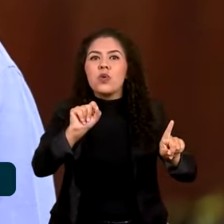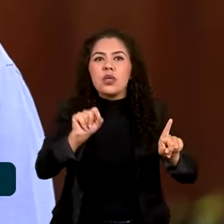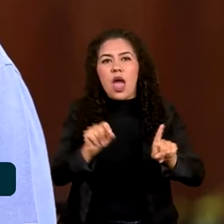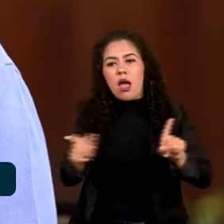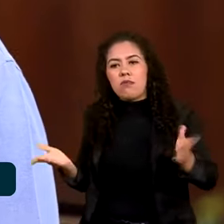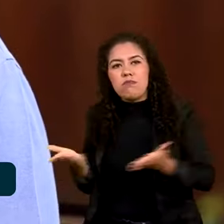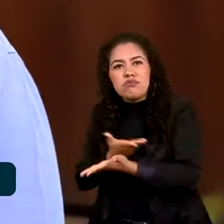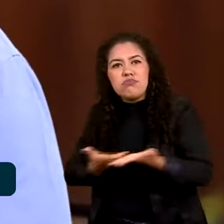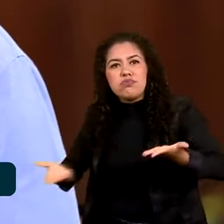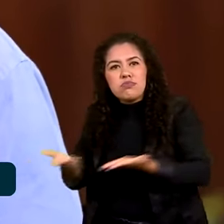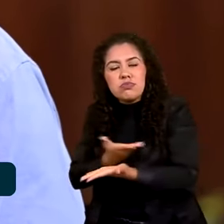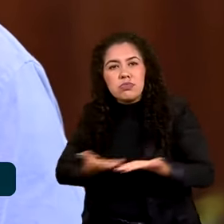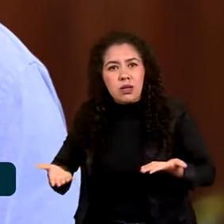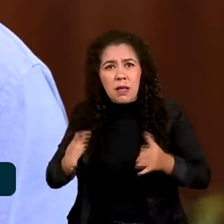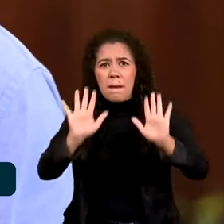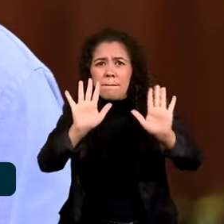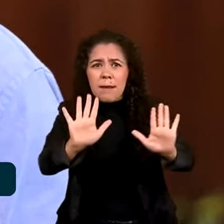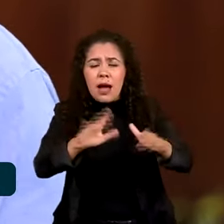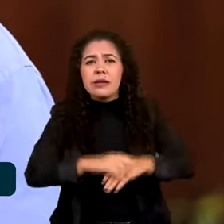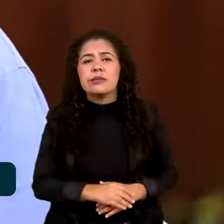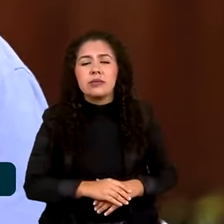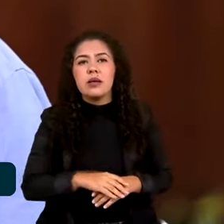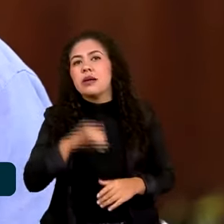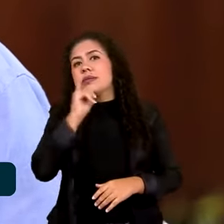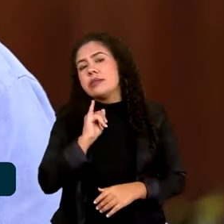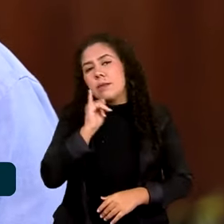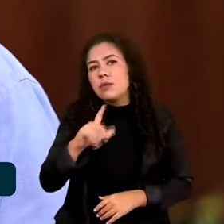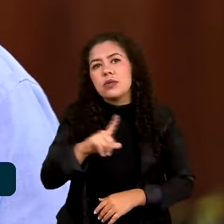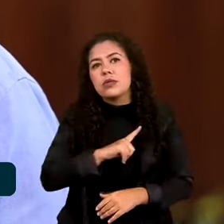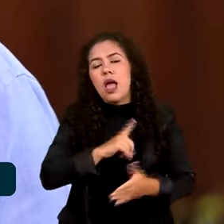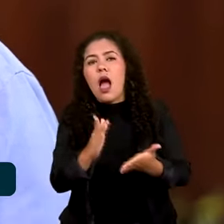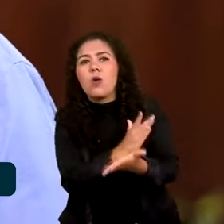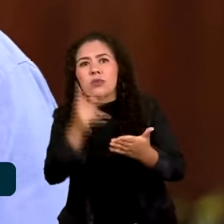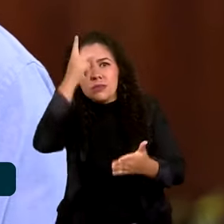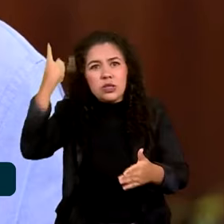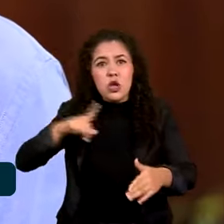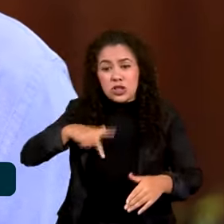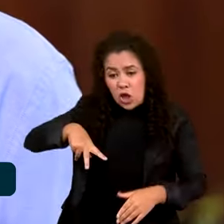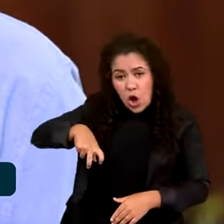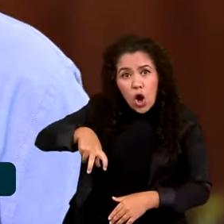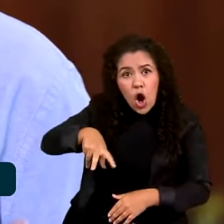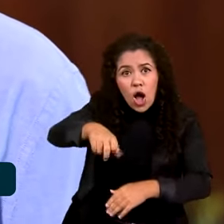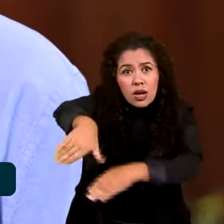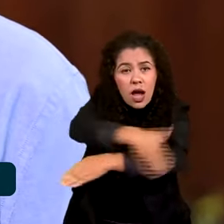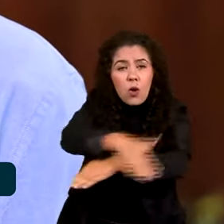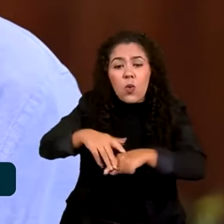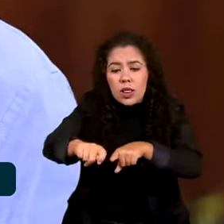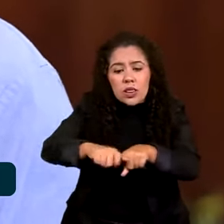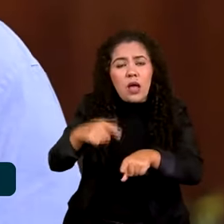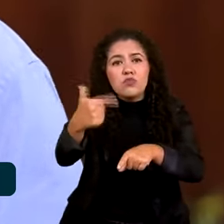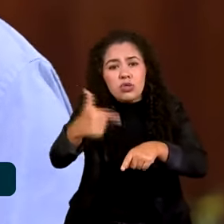retorno financeiro. Nós temos exemplo de pessoas que corriam na rua sem tênis. Nós temos exemplo de pessoas que queriam